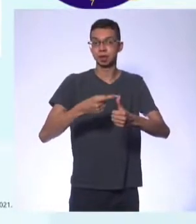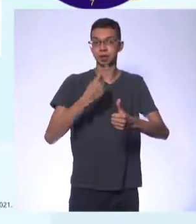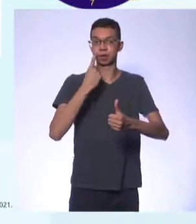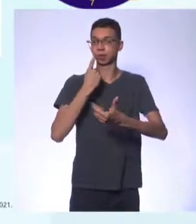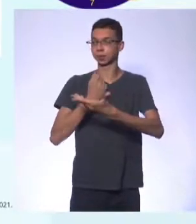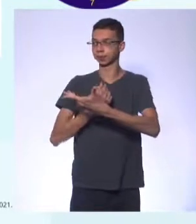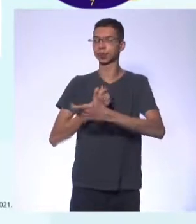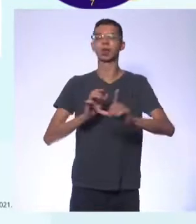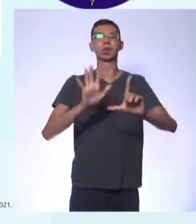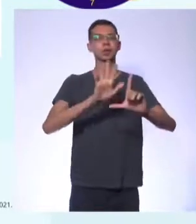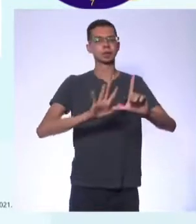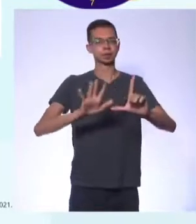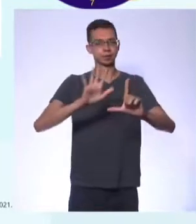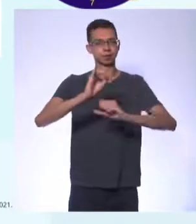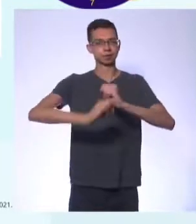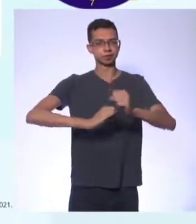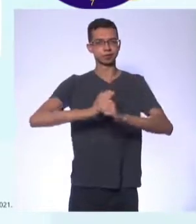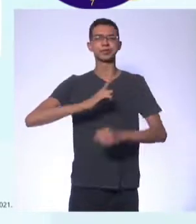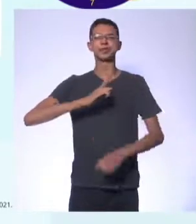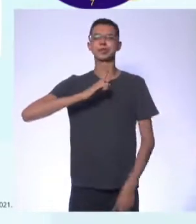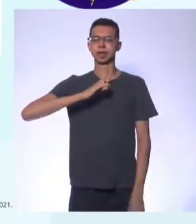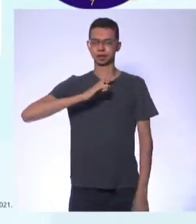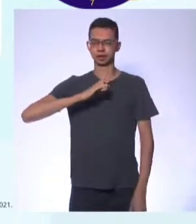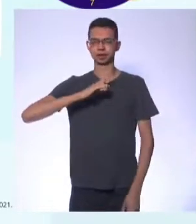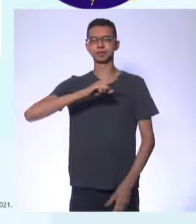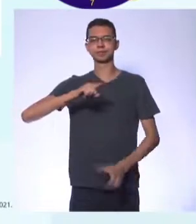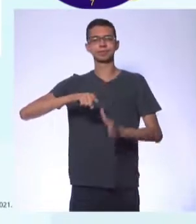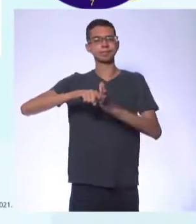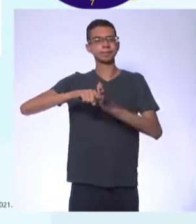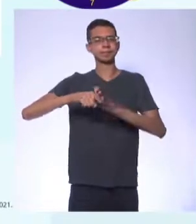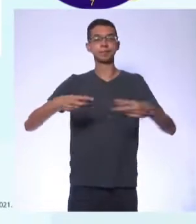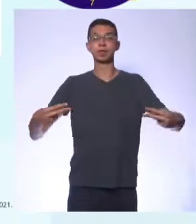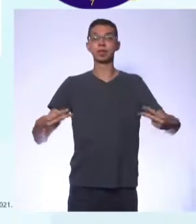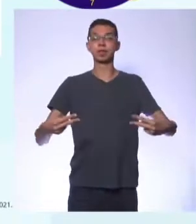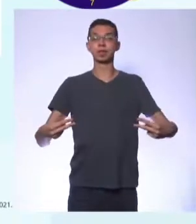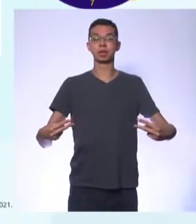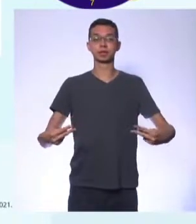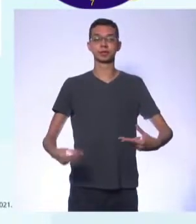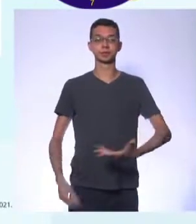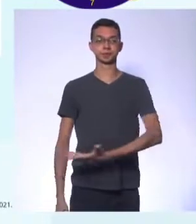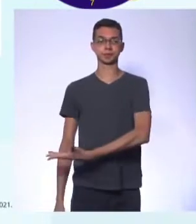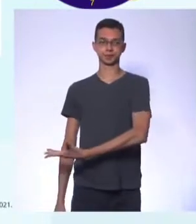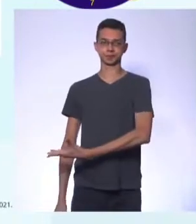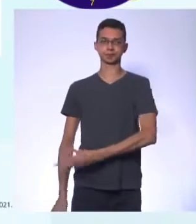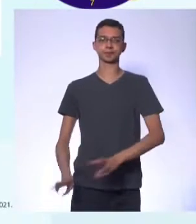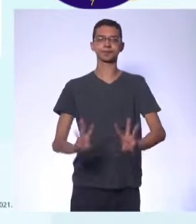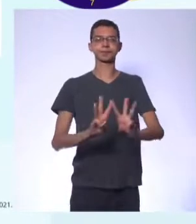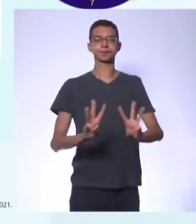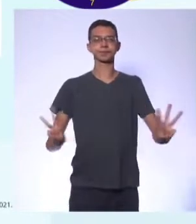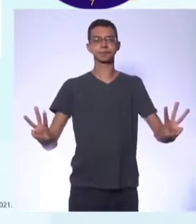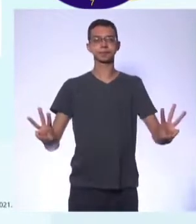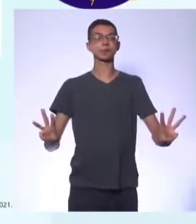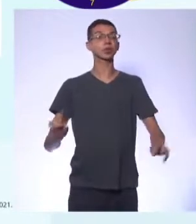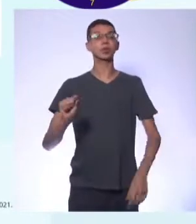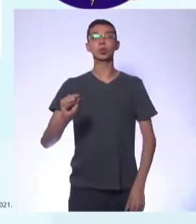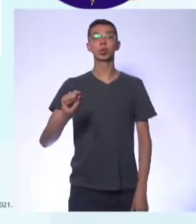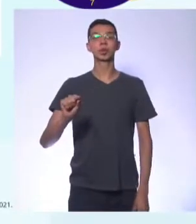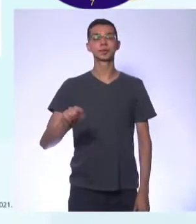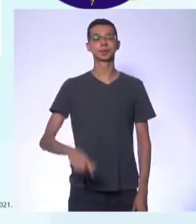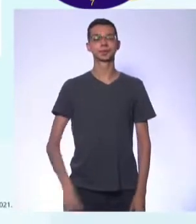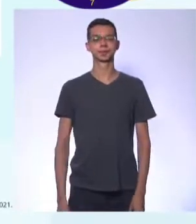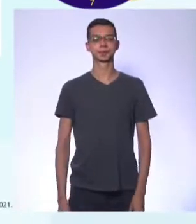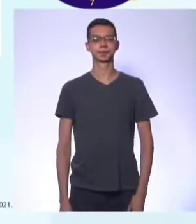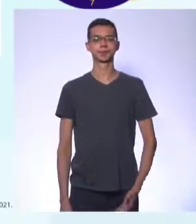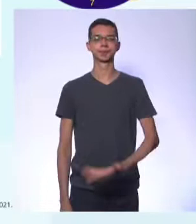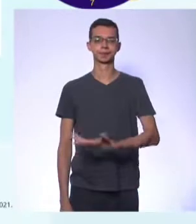na internet, para ver com mais detalhes, o link inclusive está aqui embaixo, que existe uma lei de 71